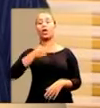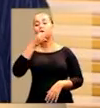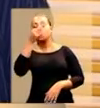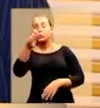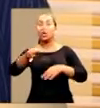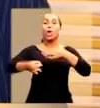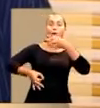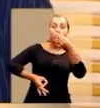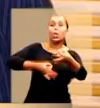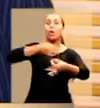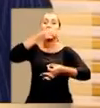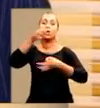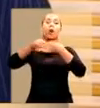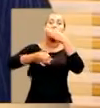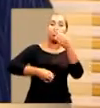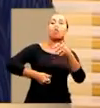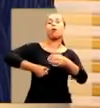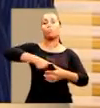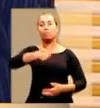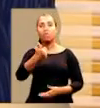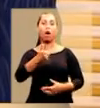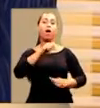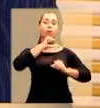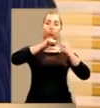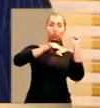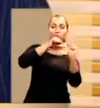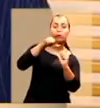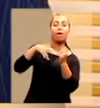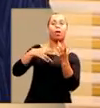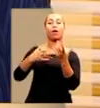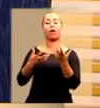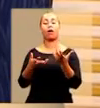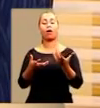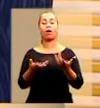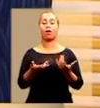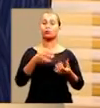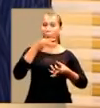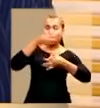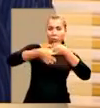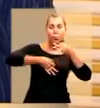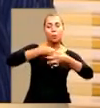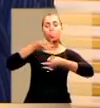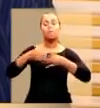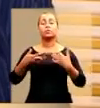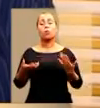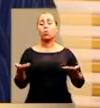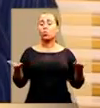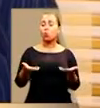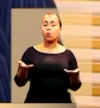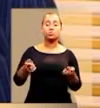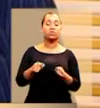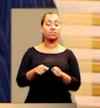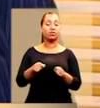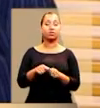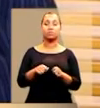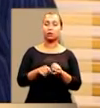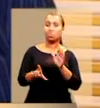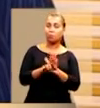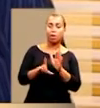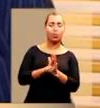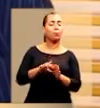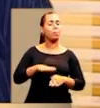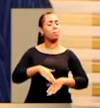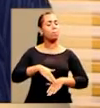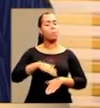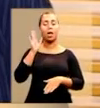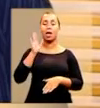eles palpitaram, aprovaram e mudaram coisas junto com a gente, né? Então, hoje nós estamos fazendo um edital